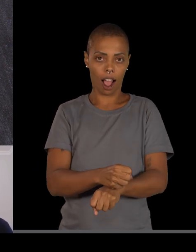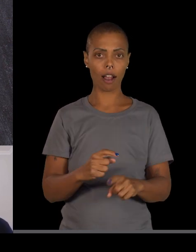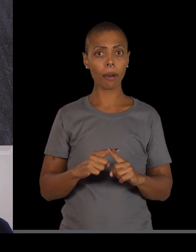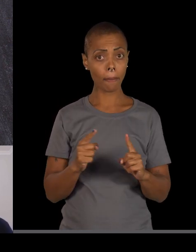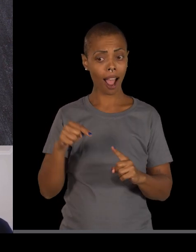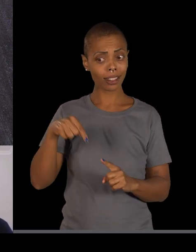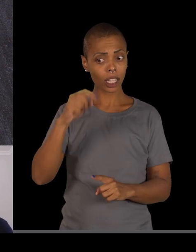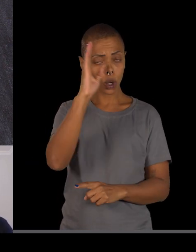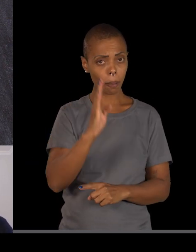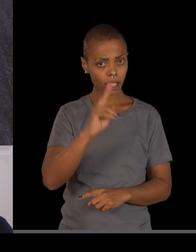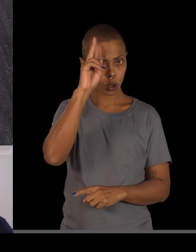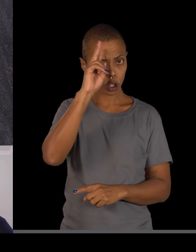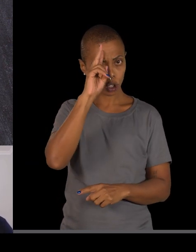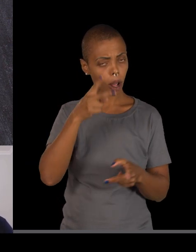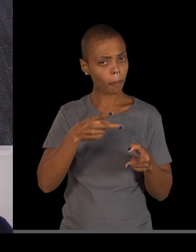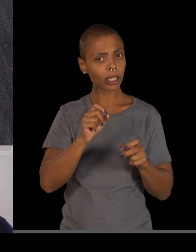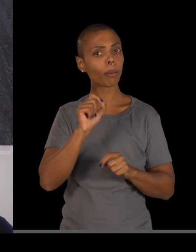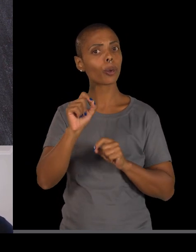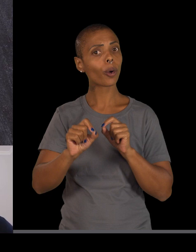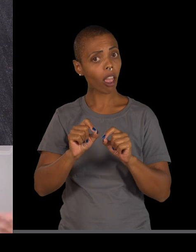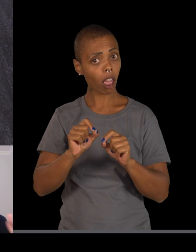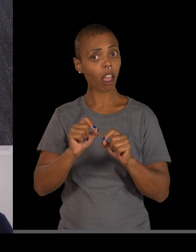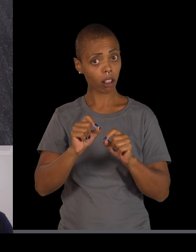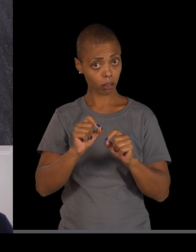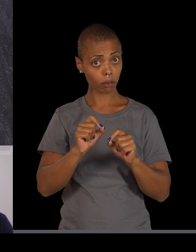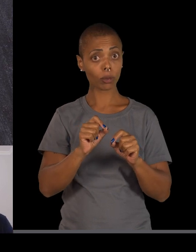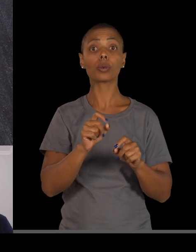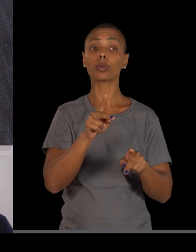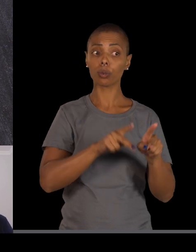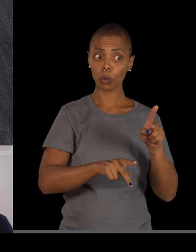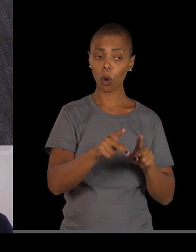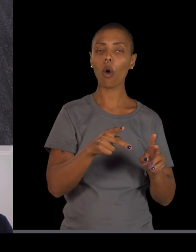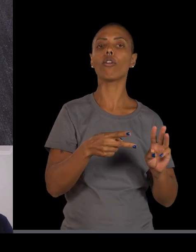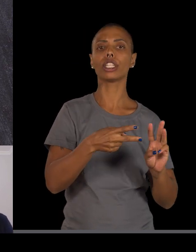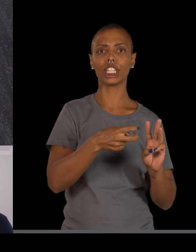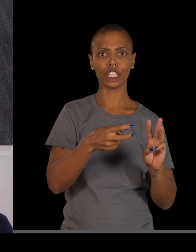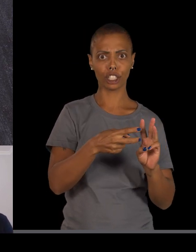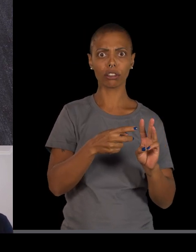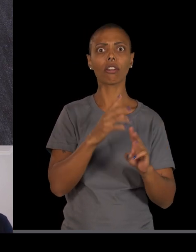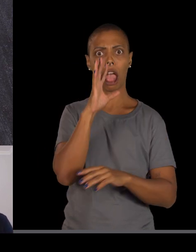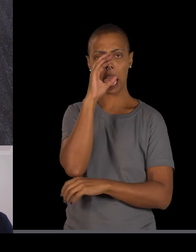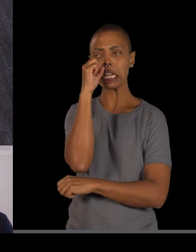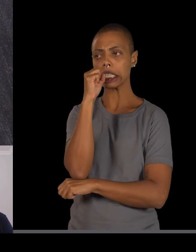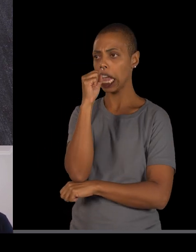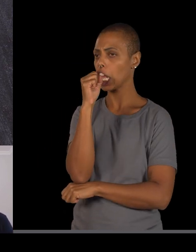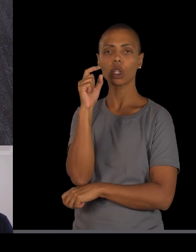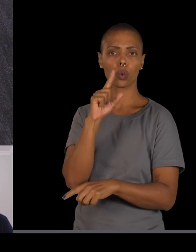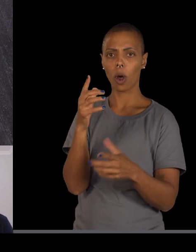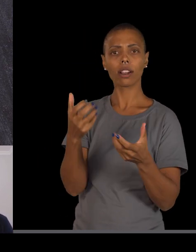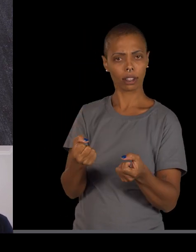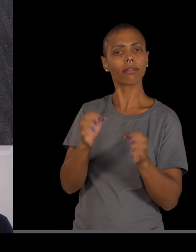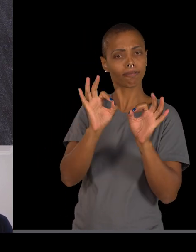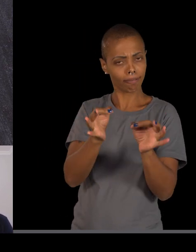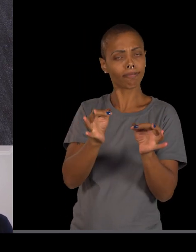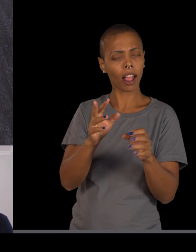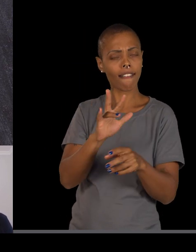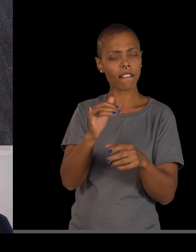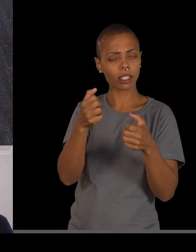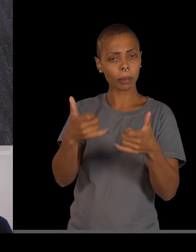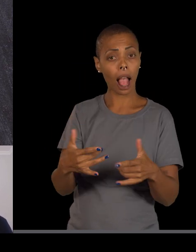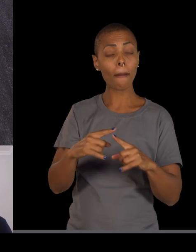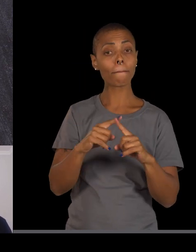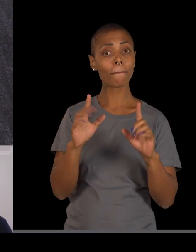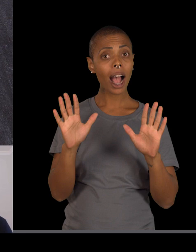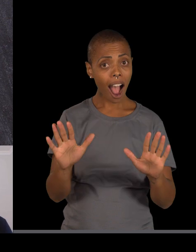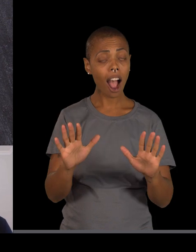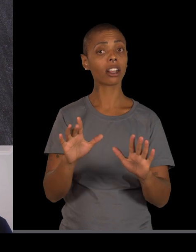assiste na história do Brasil é uma grande resistência por parte dos povos indígenas, sim, como a gente vai falar, mas